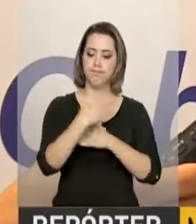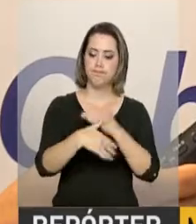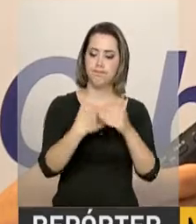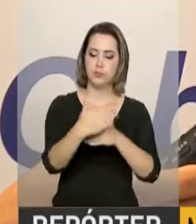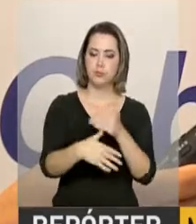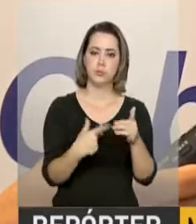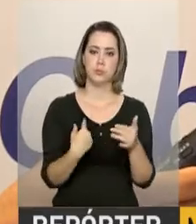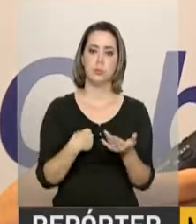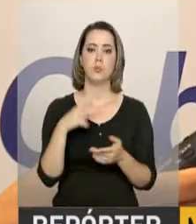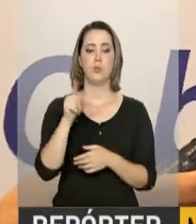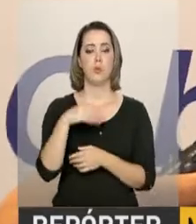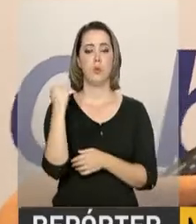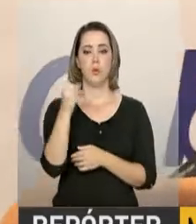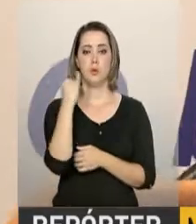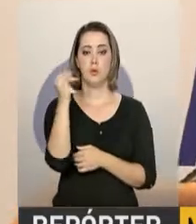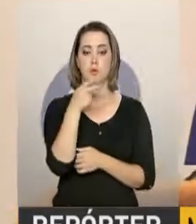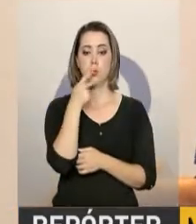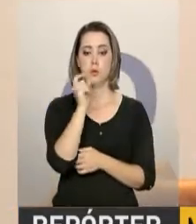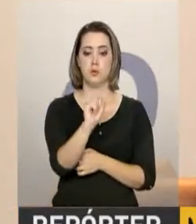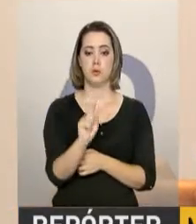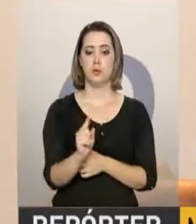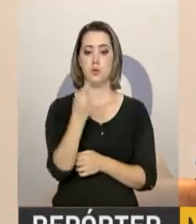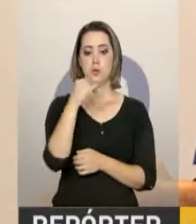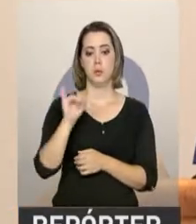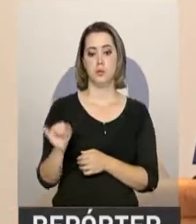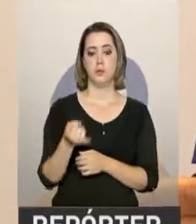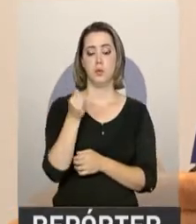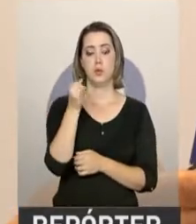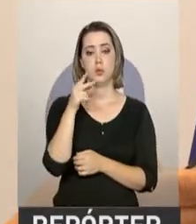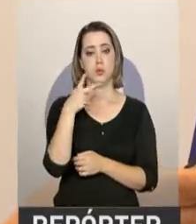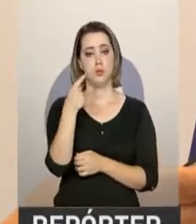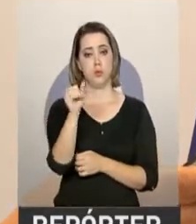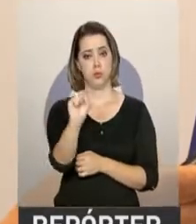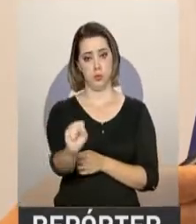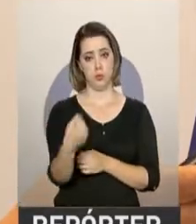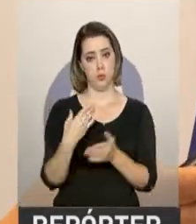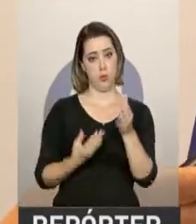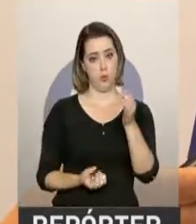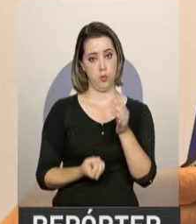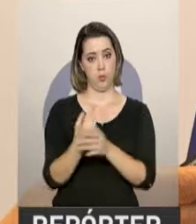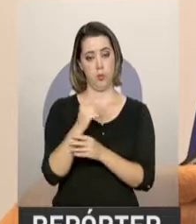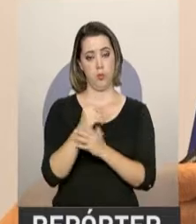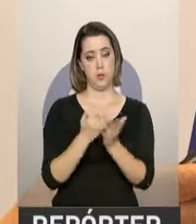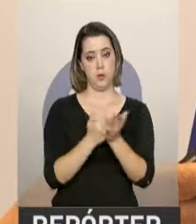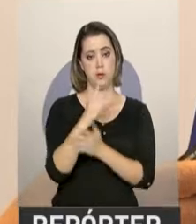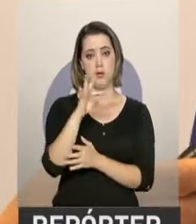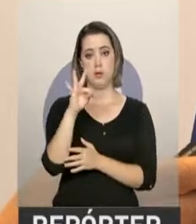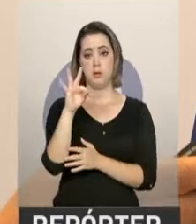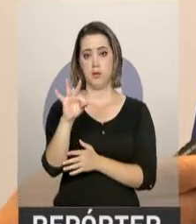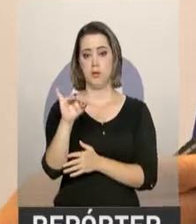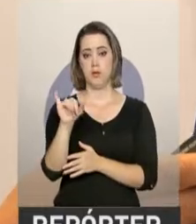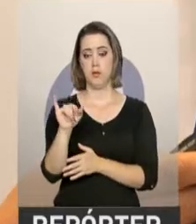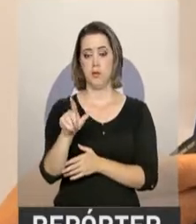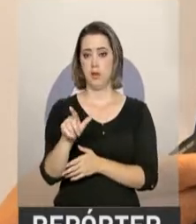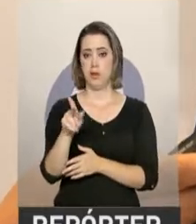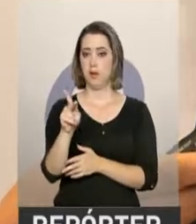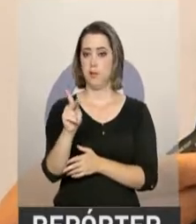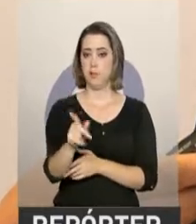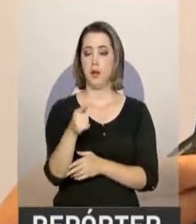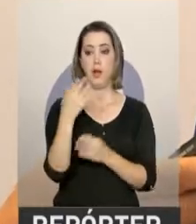e é importante dizer que em 1º janeiro de 2018 quando começa a vigorar até lp ela será igual à tjlp